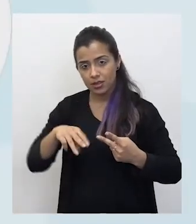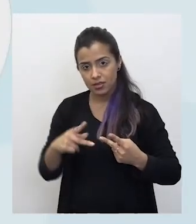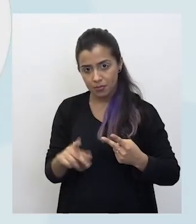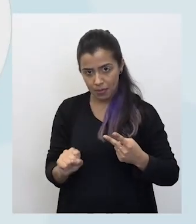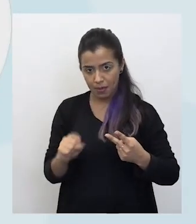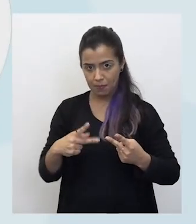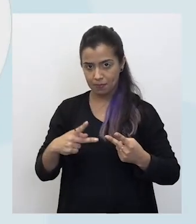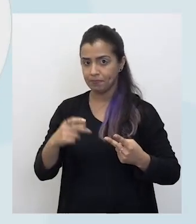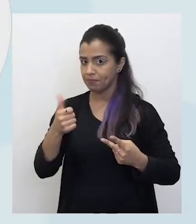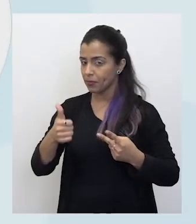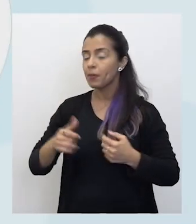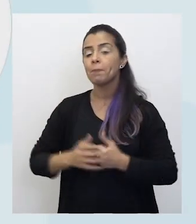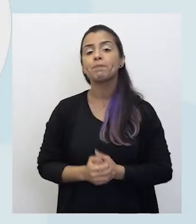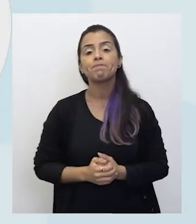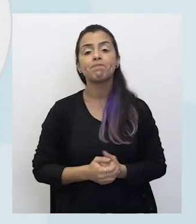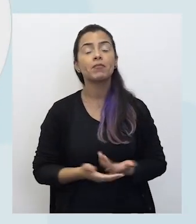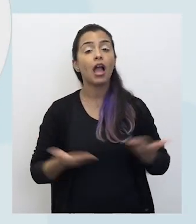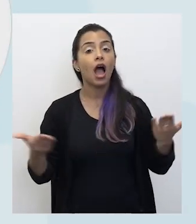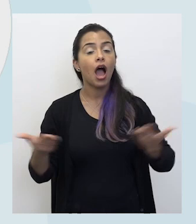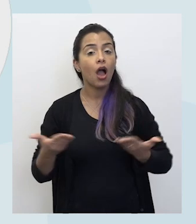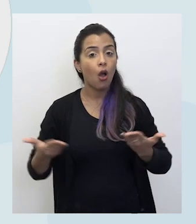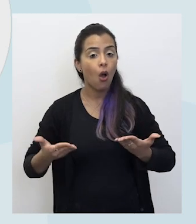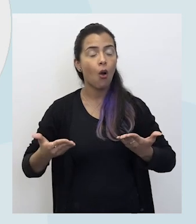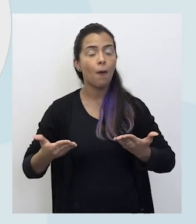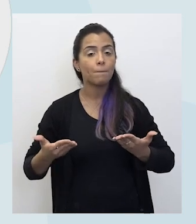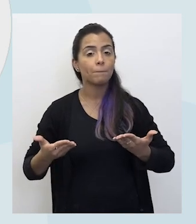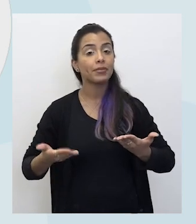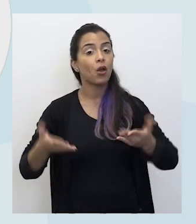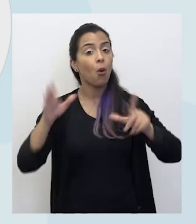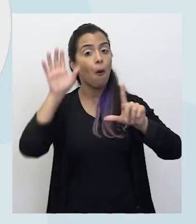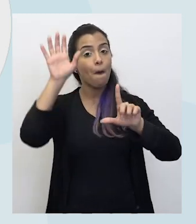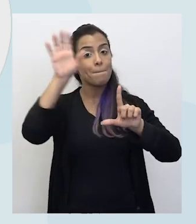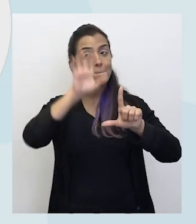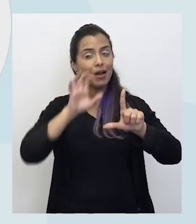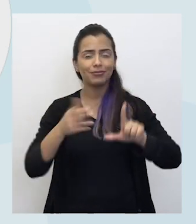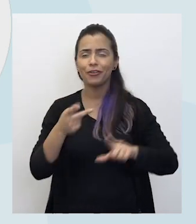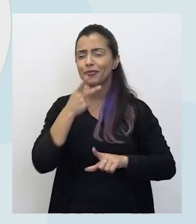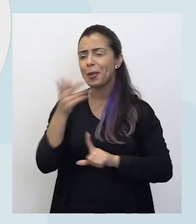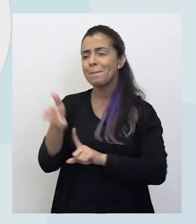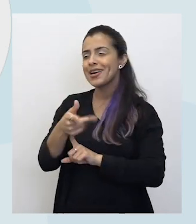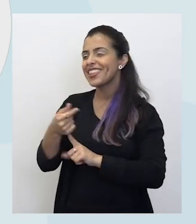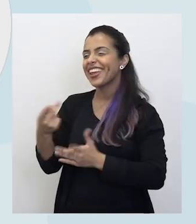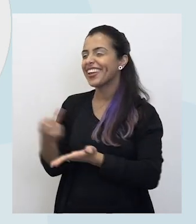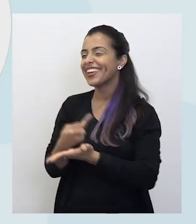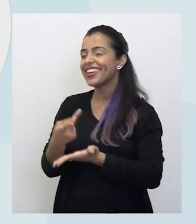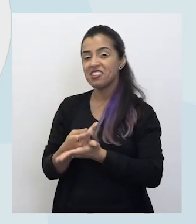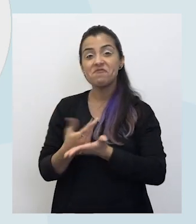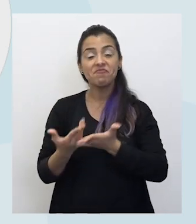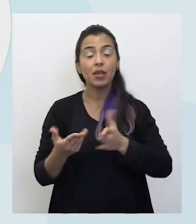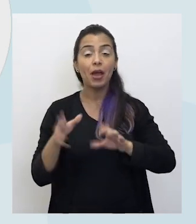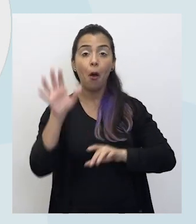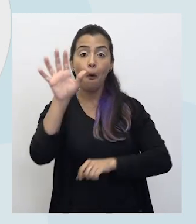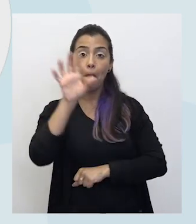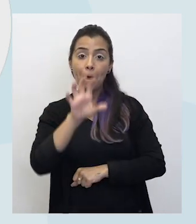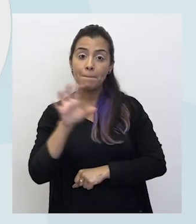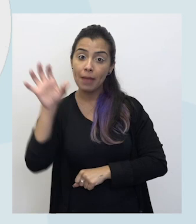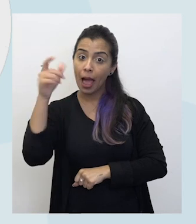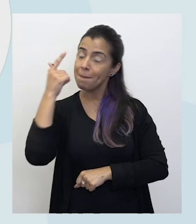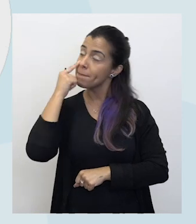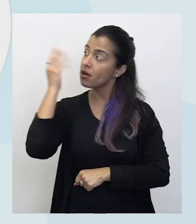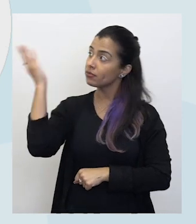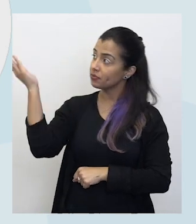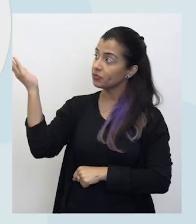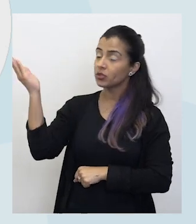países dos BRICS. Então, desculpa, o mapa, olha eu falando bandeira. O mapa, eu já falei para